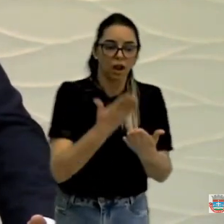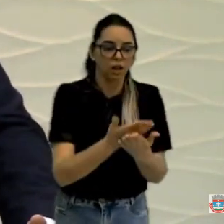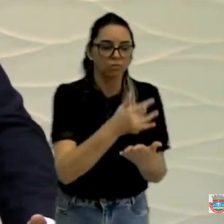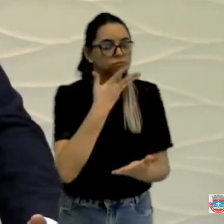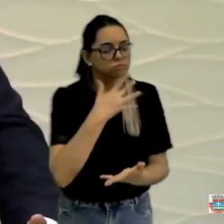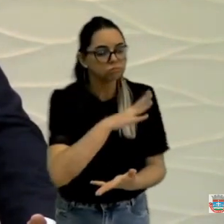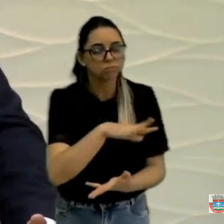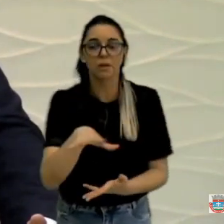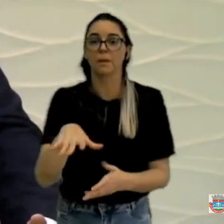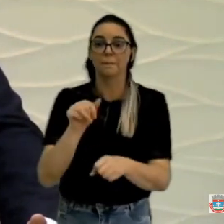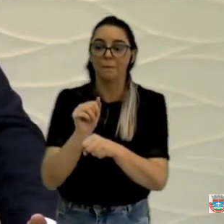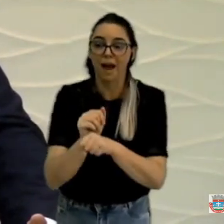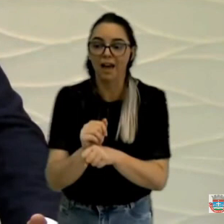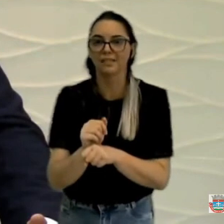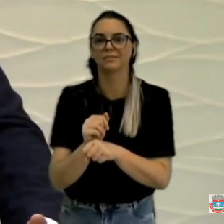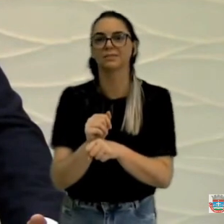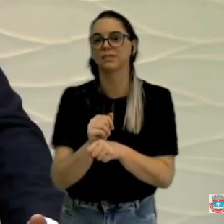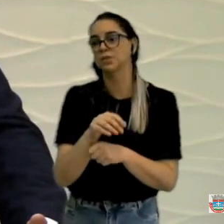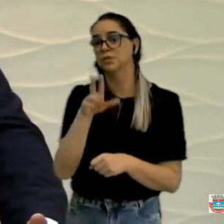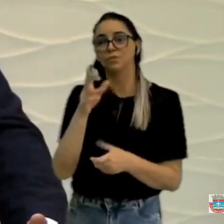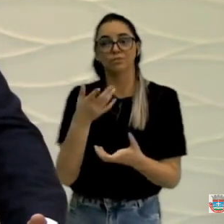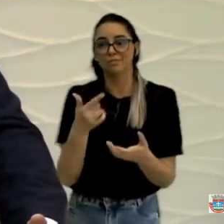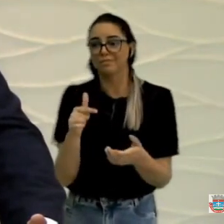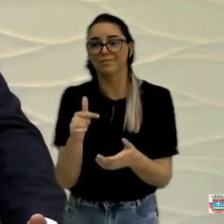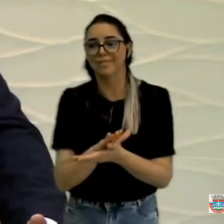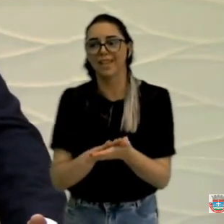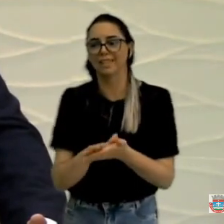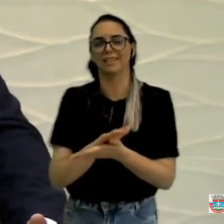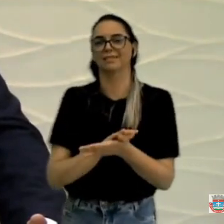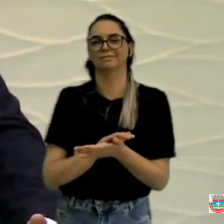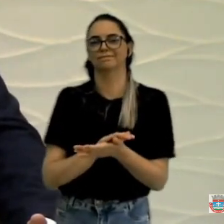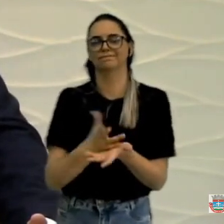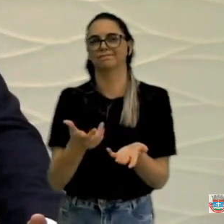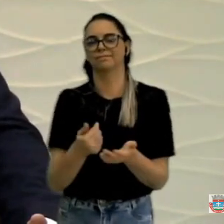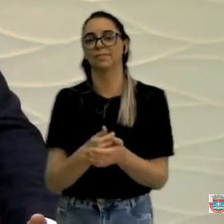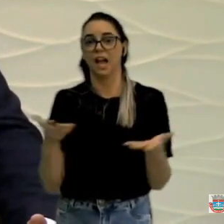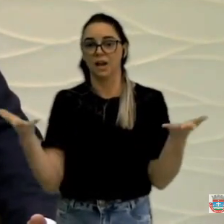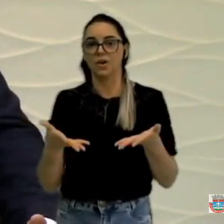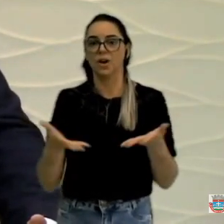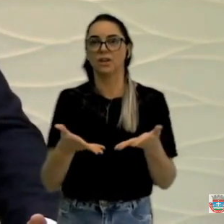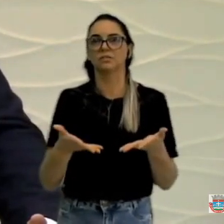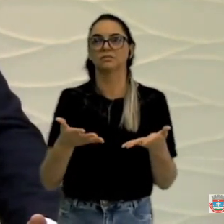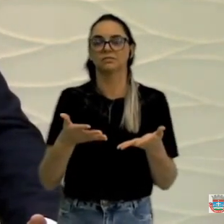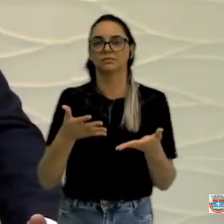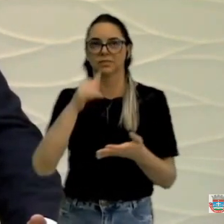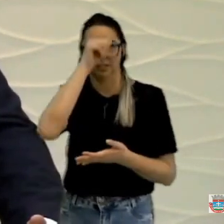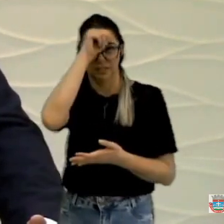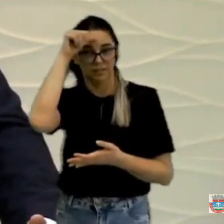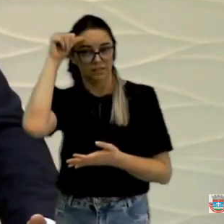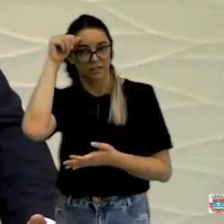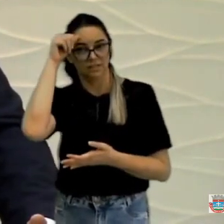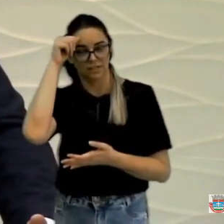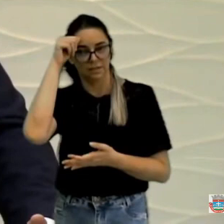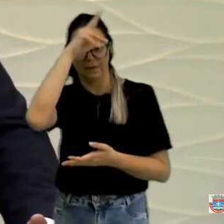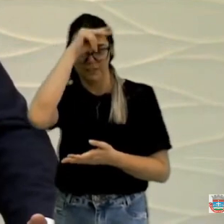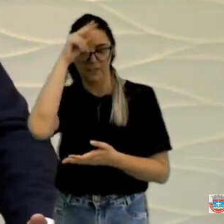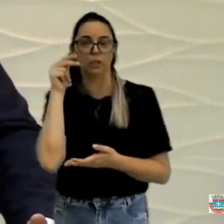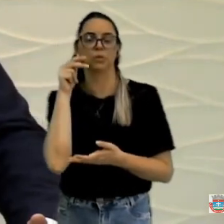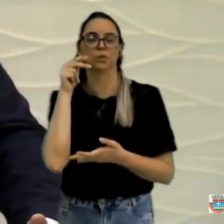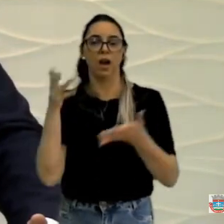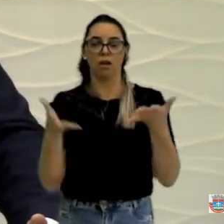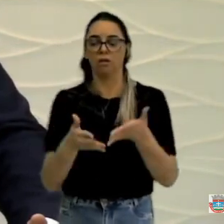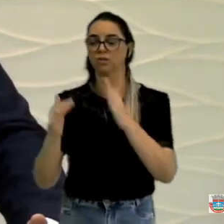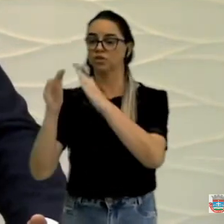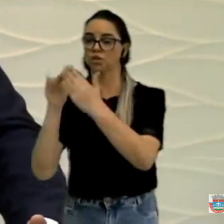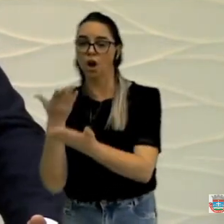nunca tiveram nenhum destrave pelo governo municipal, e que agora, graças ao esforço do prefeito Alexandre Batité, as 2 creches estão sendo destravadas